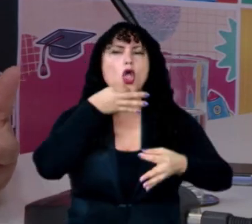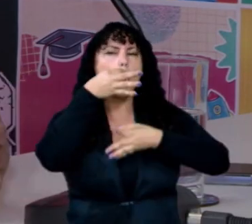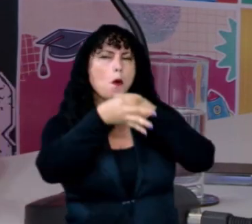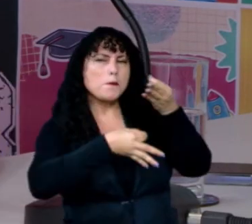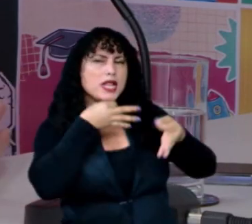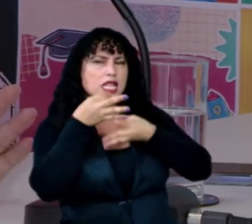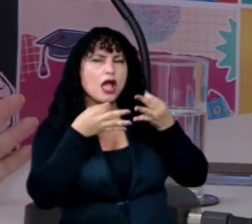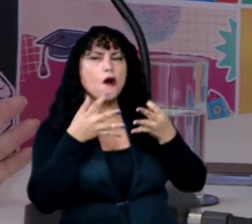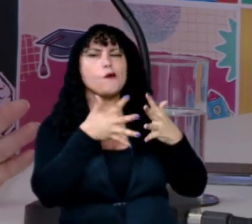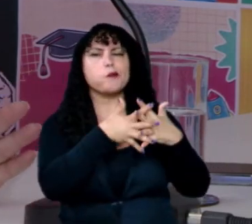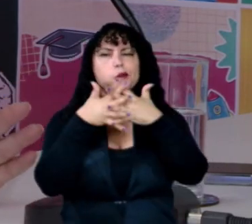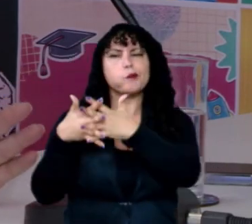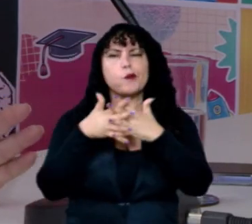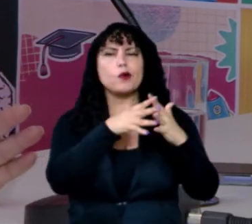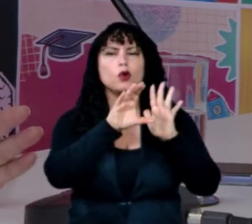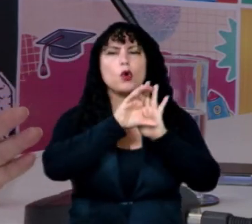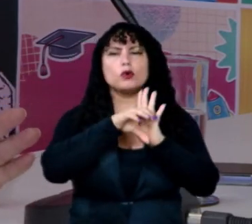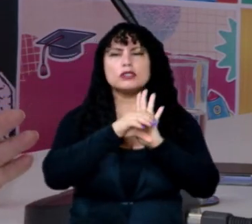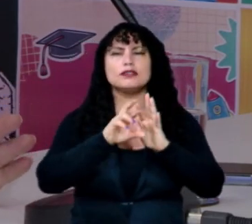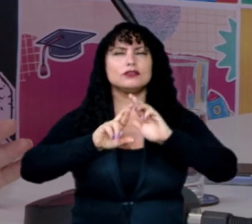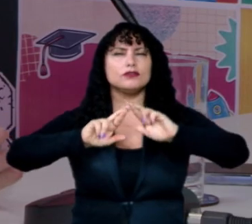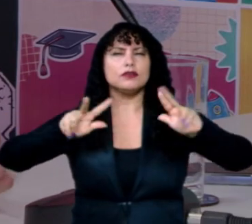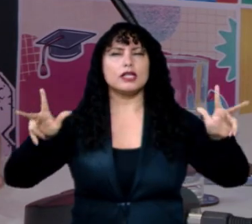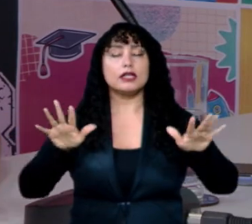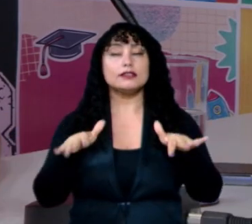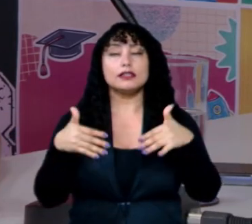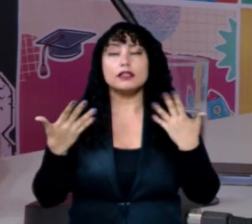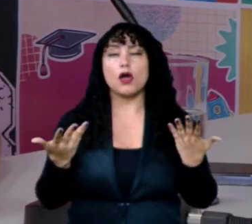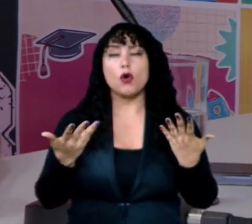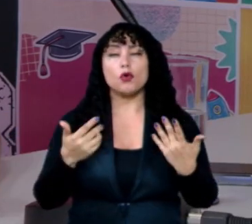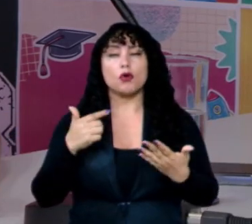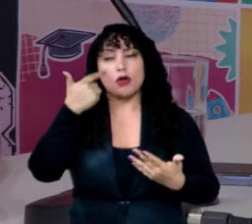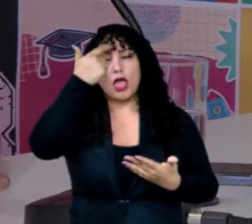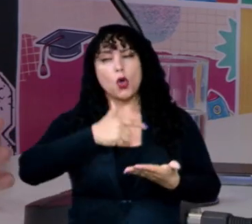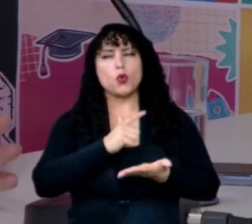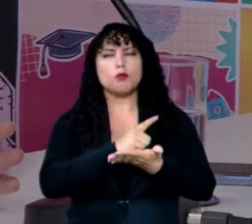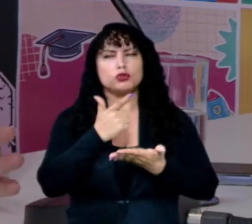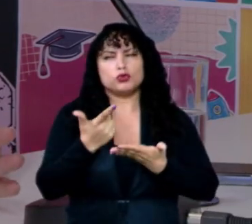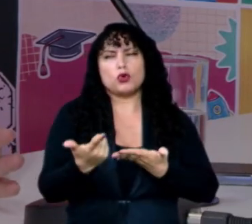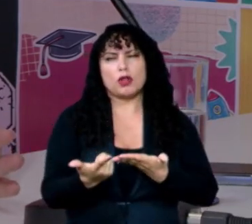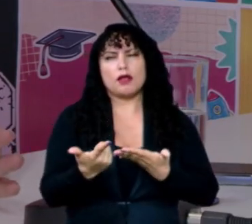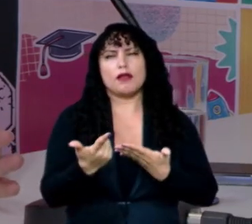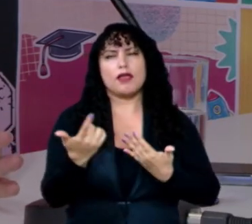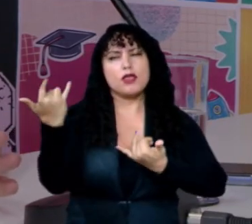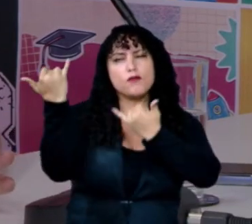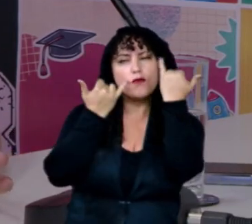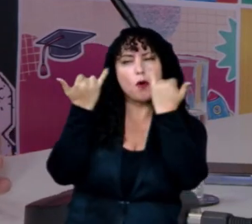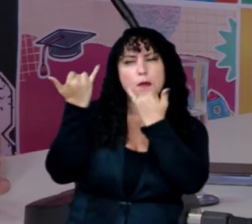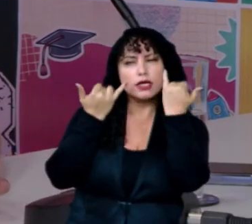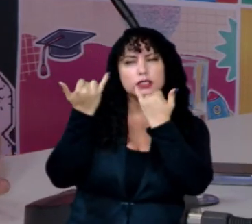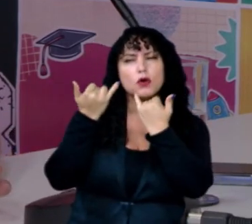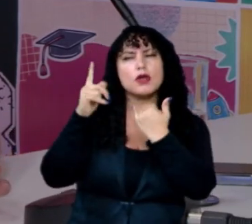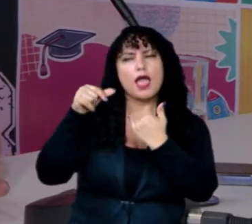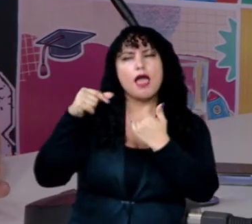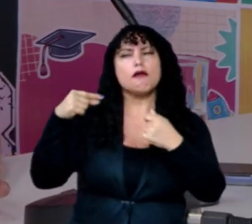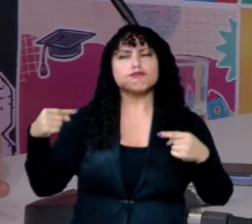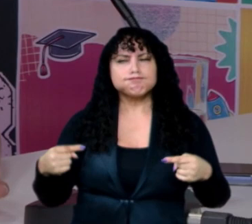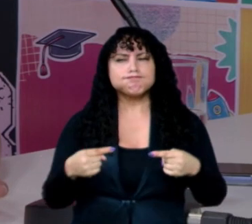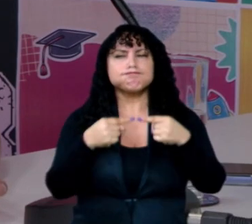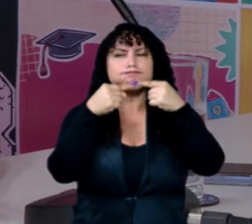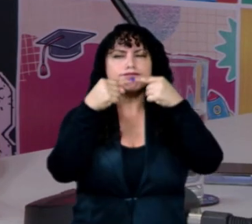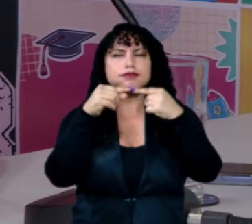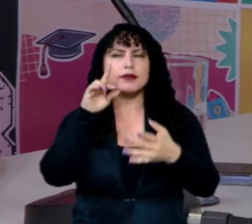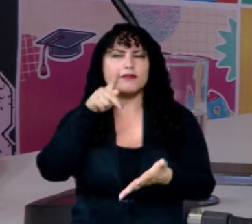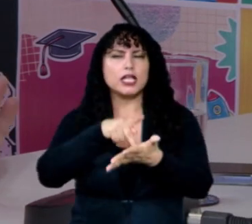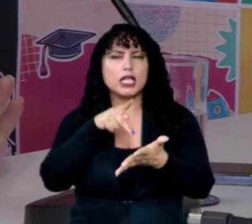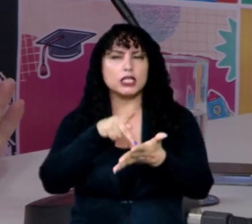né? E são conceitos bem diferentes. Então, como jornalista, para mim, informação é aquilo que é útil e verdadeiro.